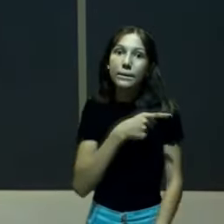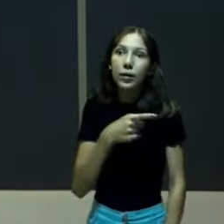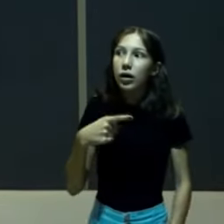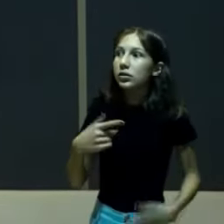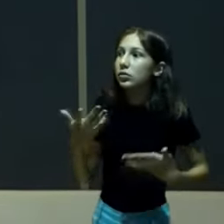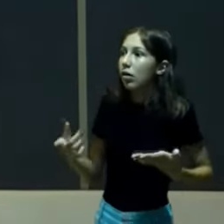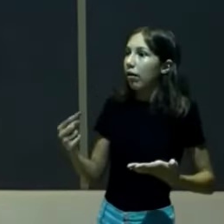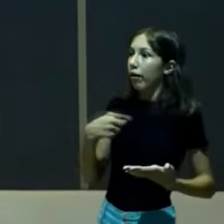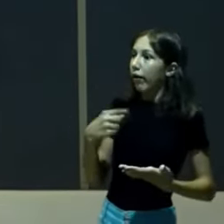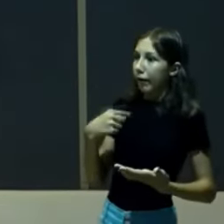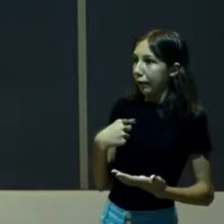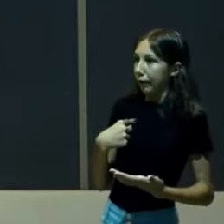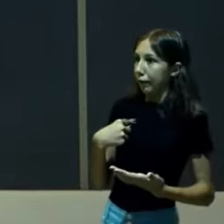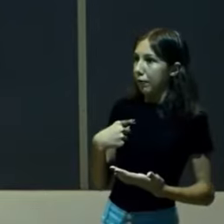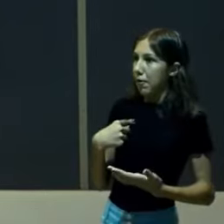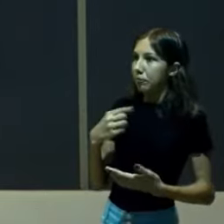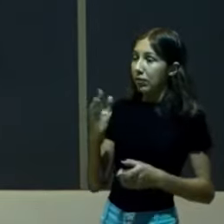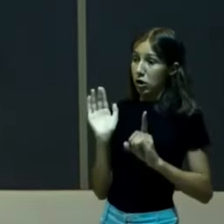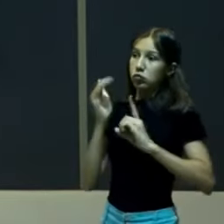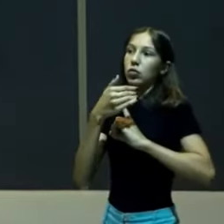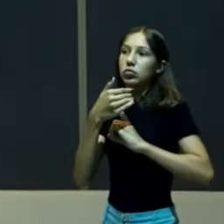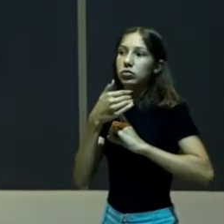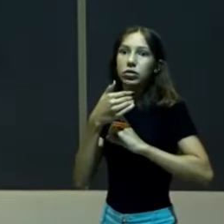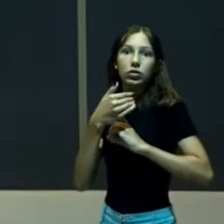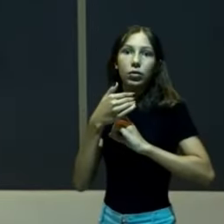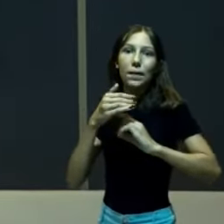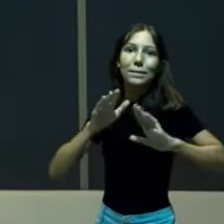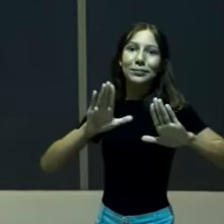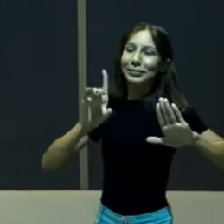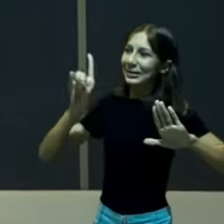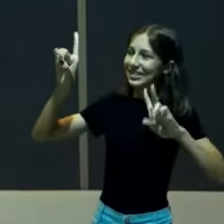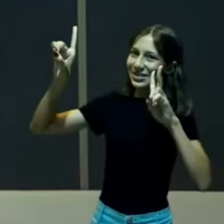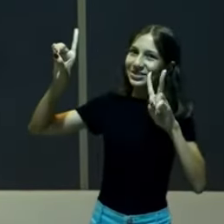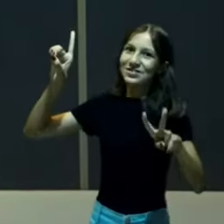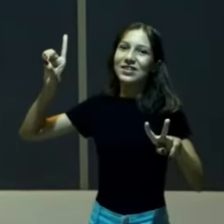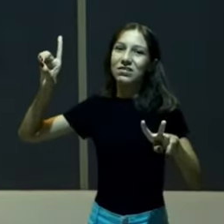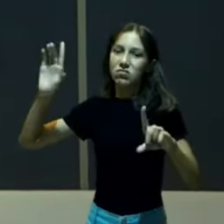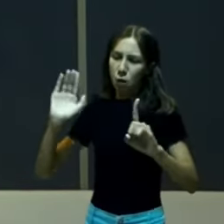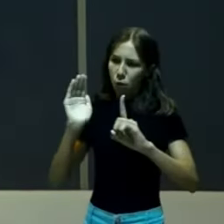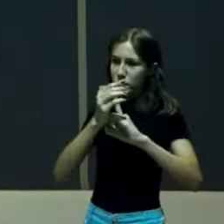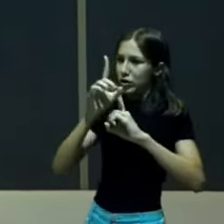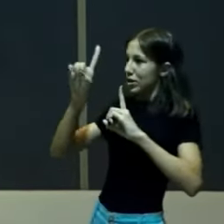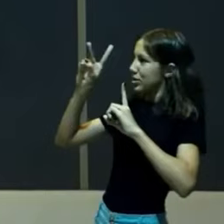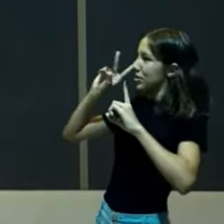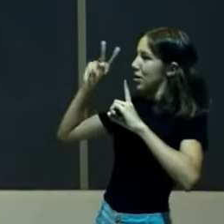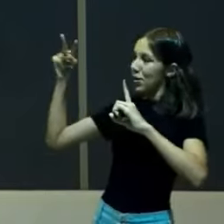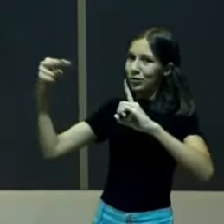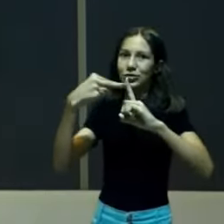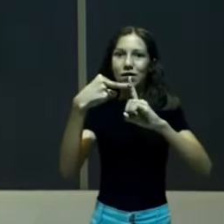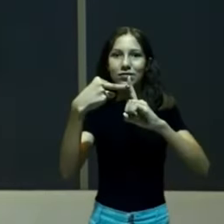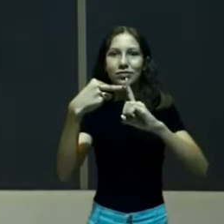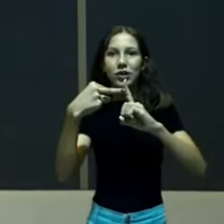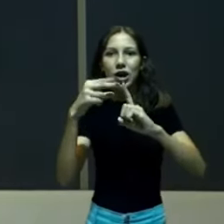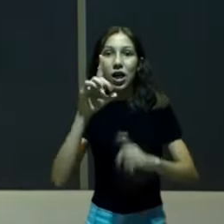ver. Sim, ninguém viu, mas Ele viu. Ele vê. Ele contempla